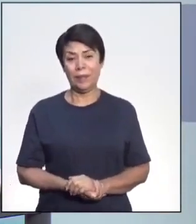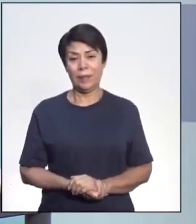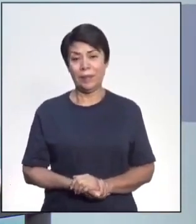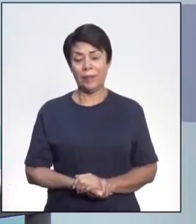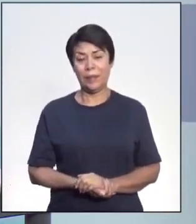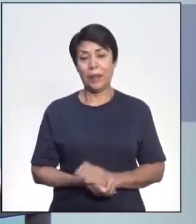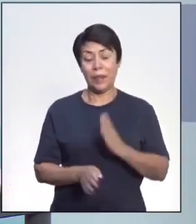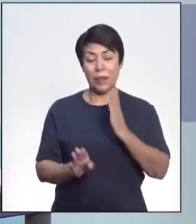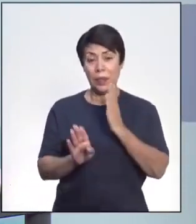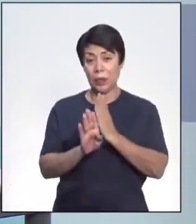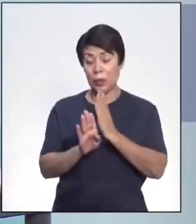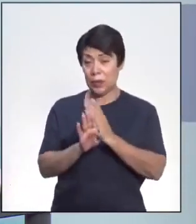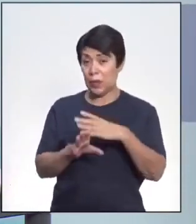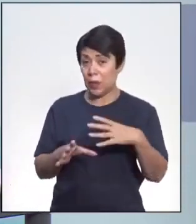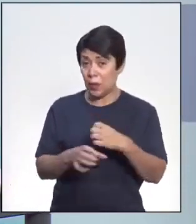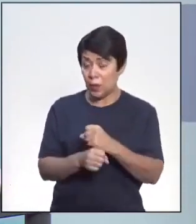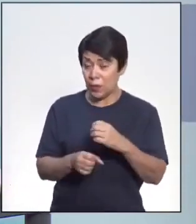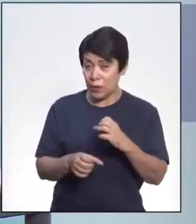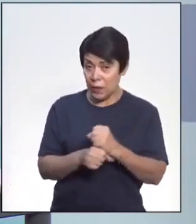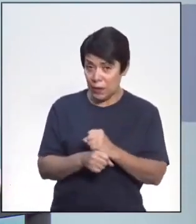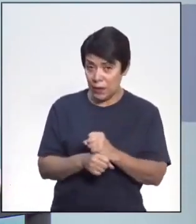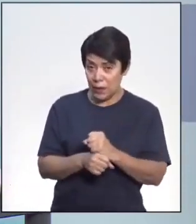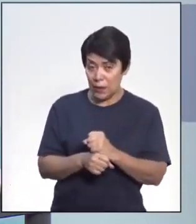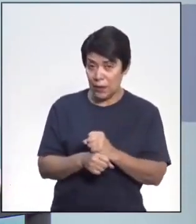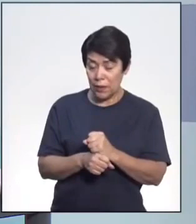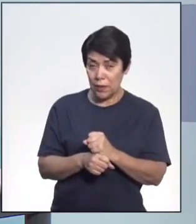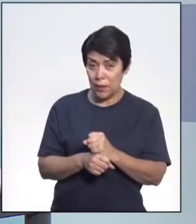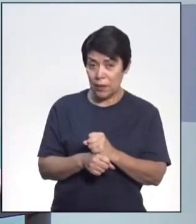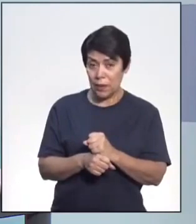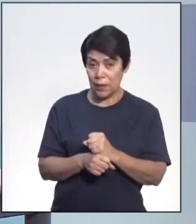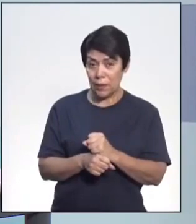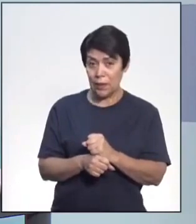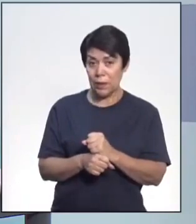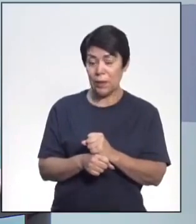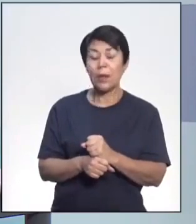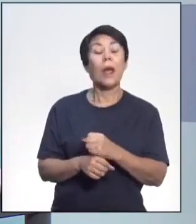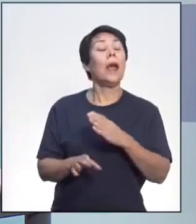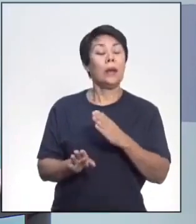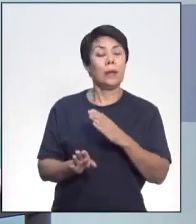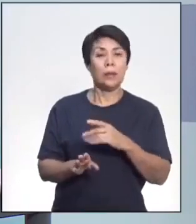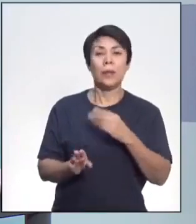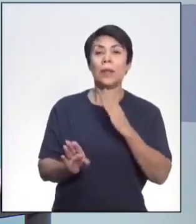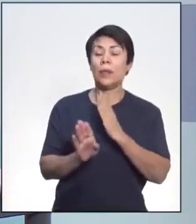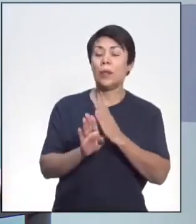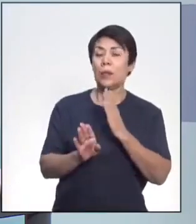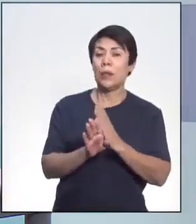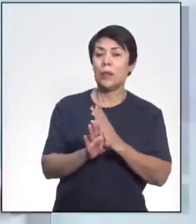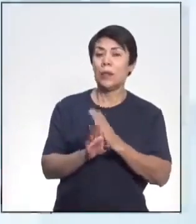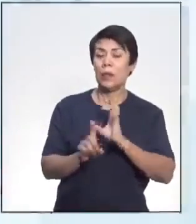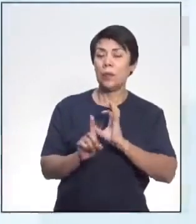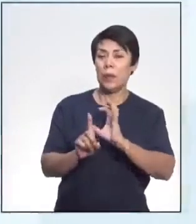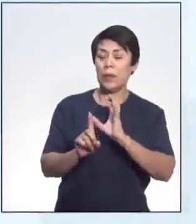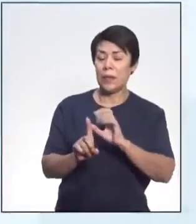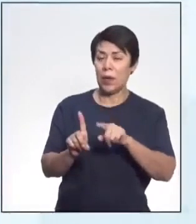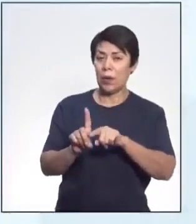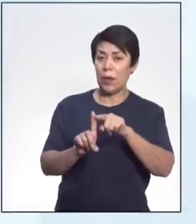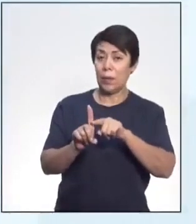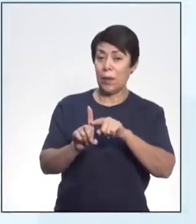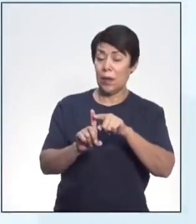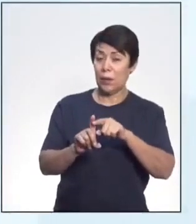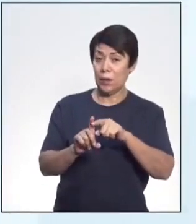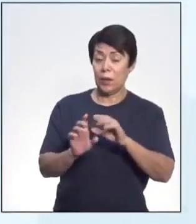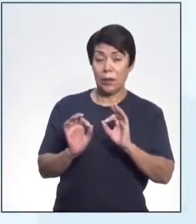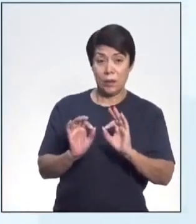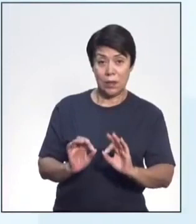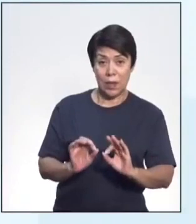Achando uma concentração, como dizer assim, uma condição viável em relação à pressão e à temperatura. E